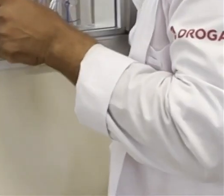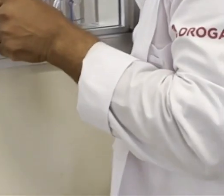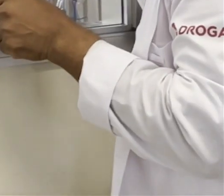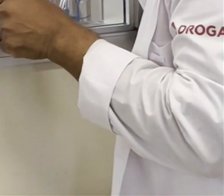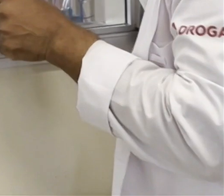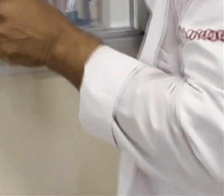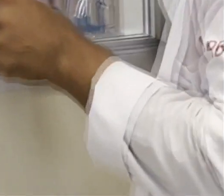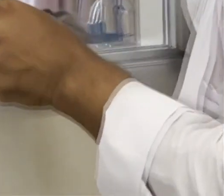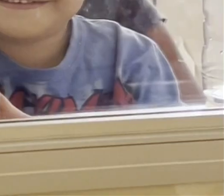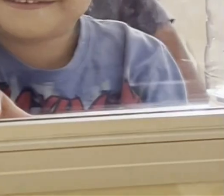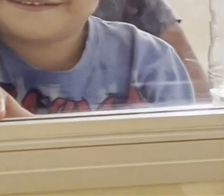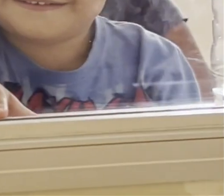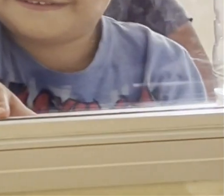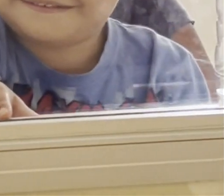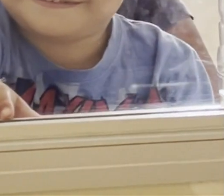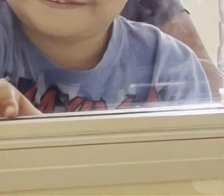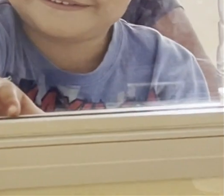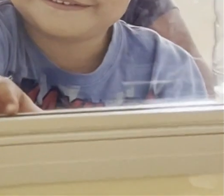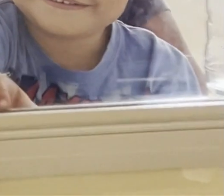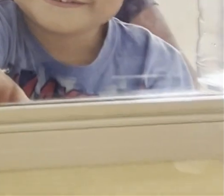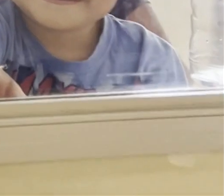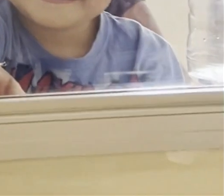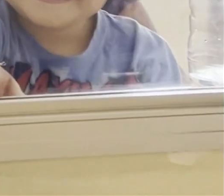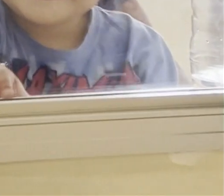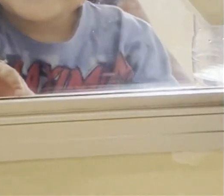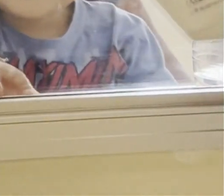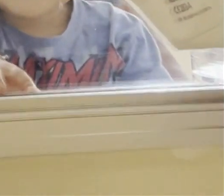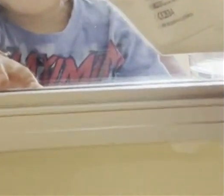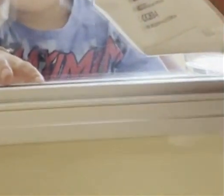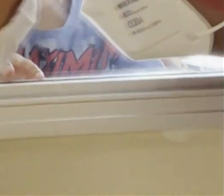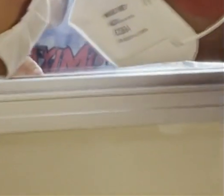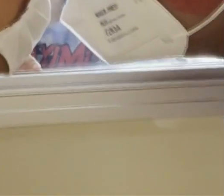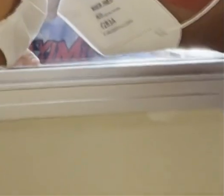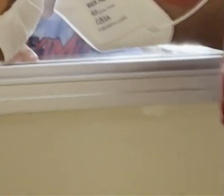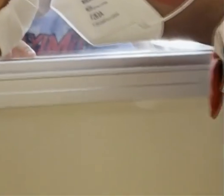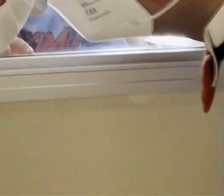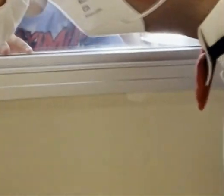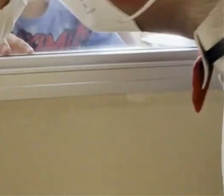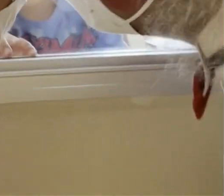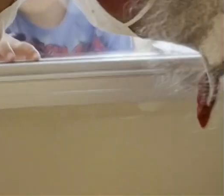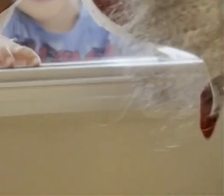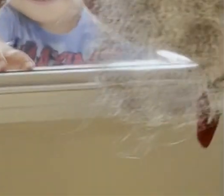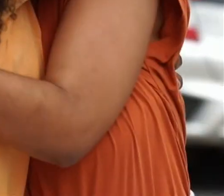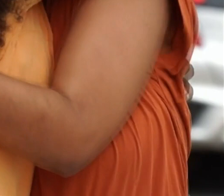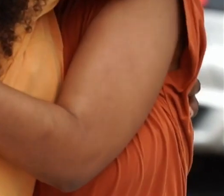Eu agradeço por poder cantar. Lá, lá, ia, lá, ia, lá.